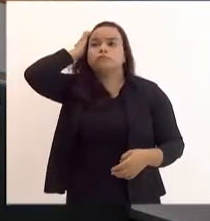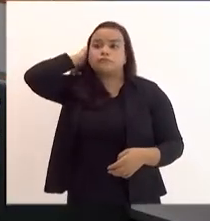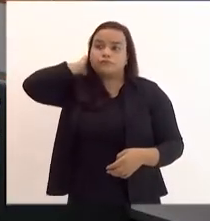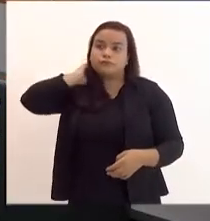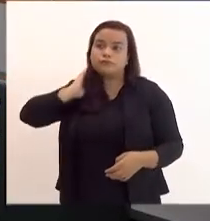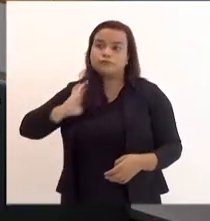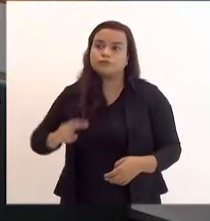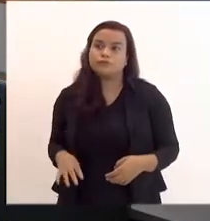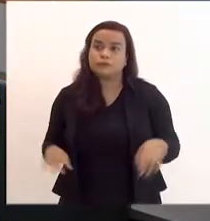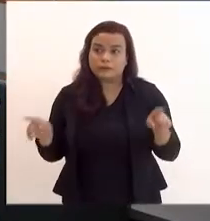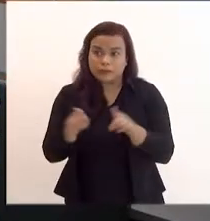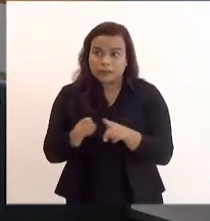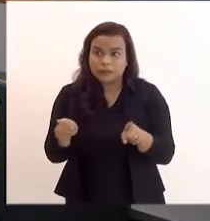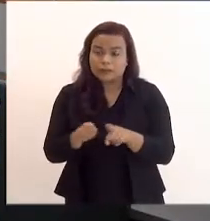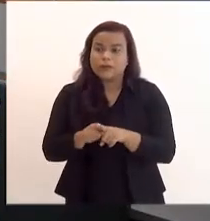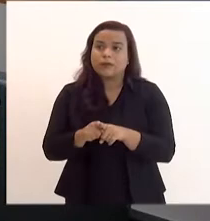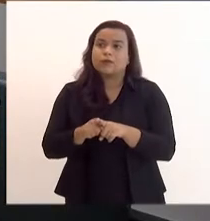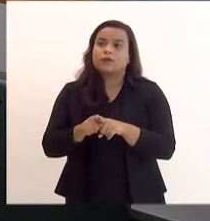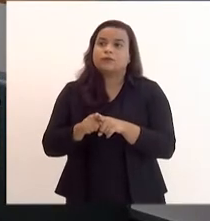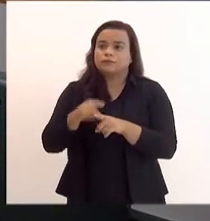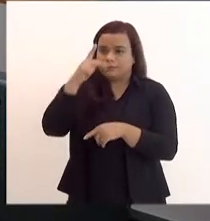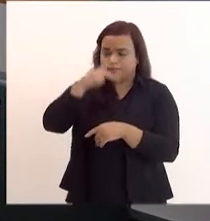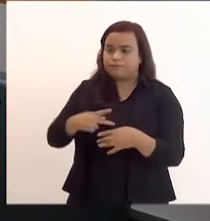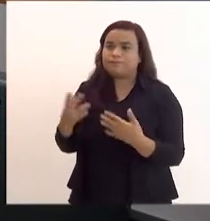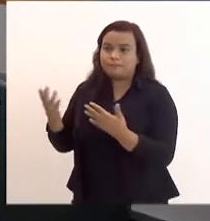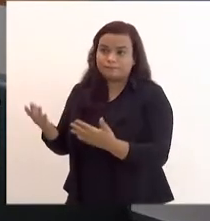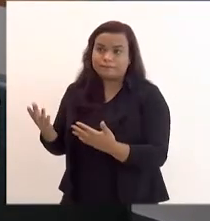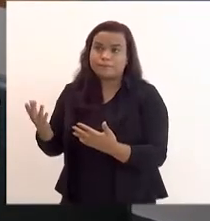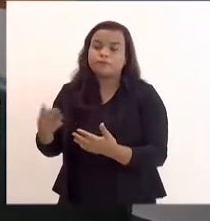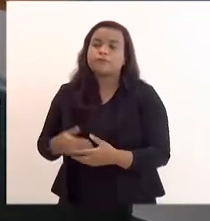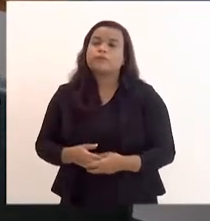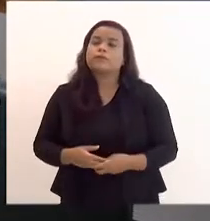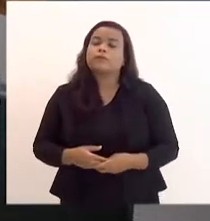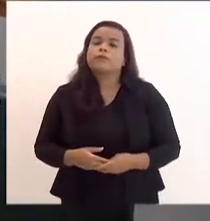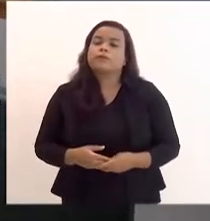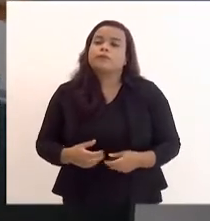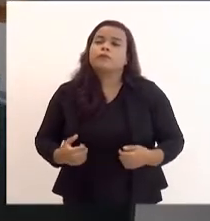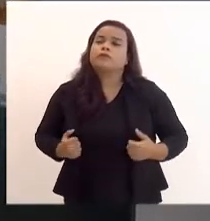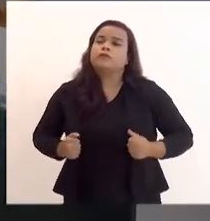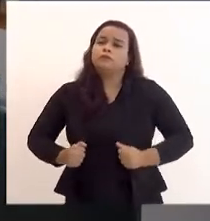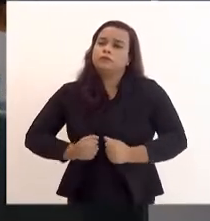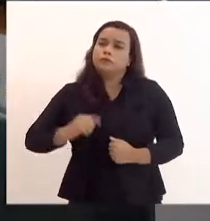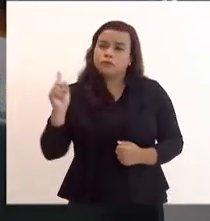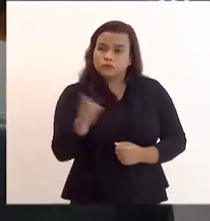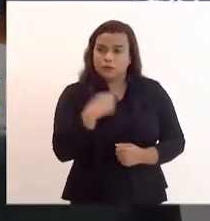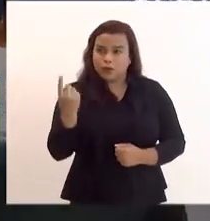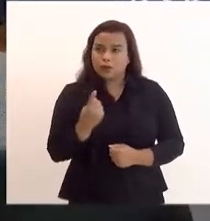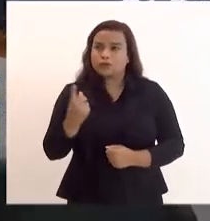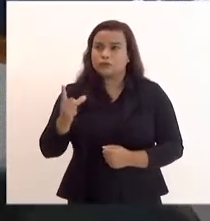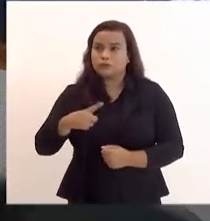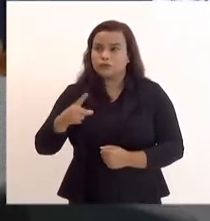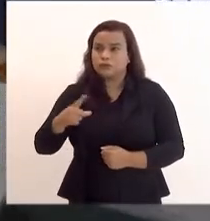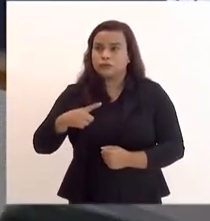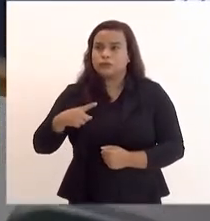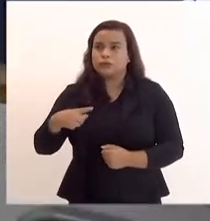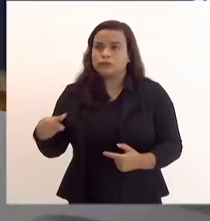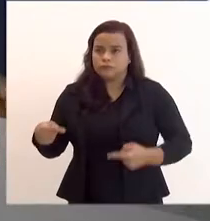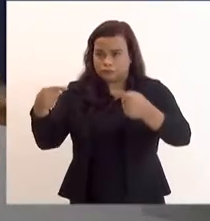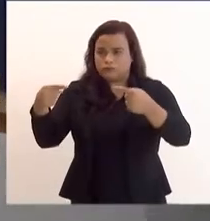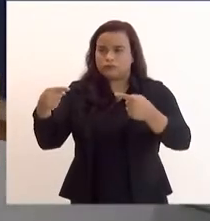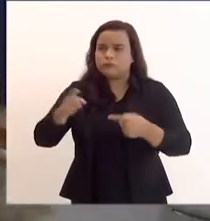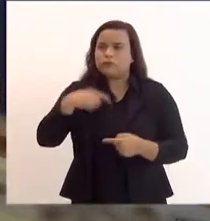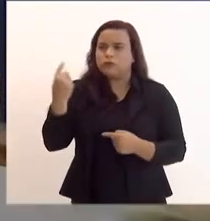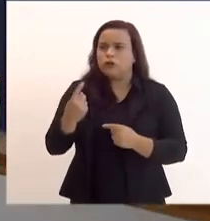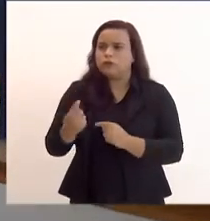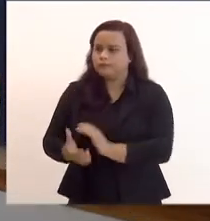Inclusive, Márcio Pacheco, presidente, nós, que somos da oposição, saudamos que